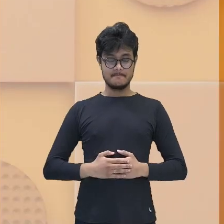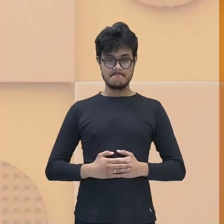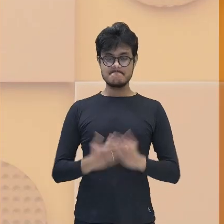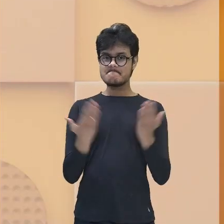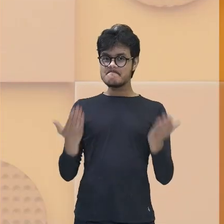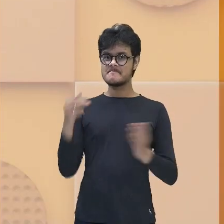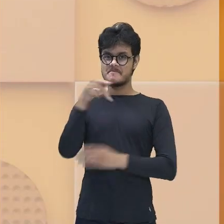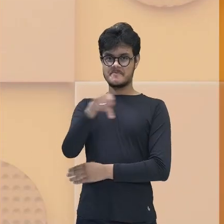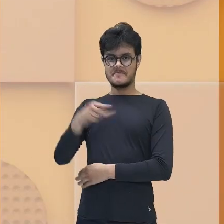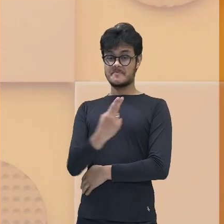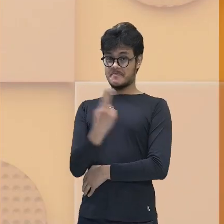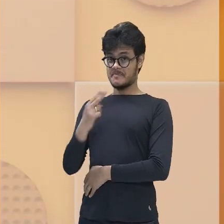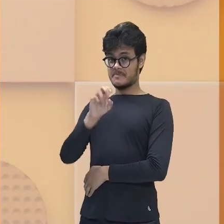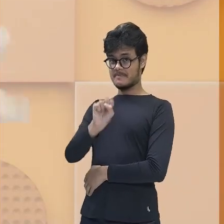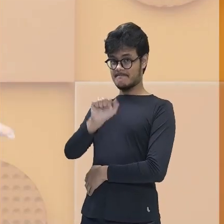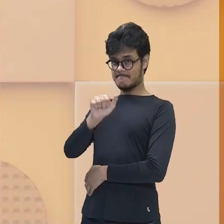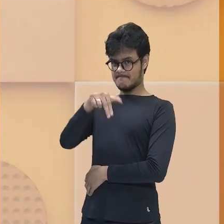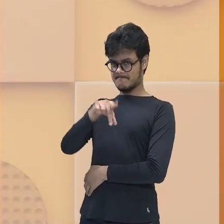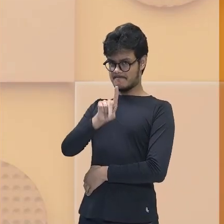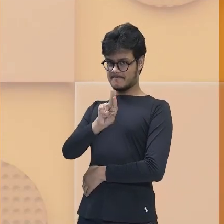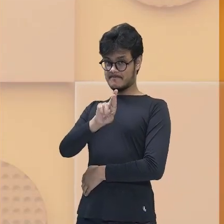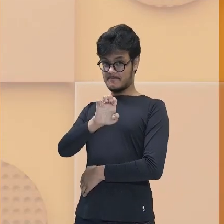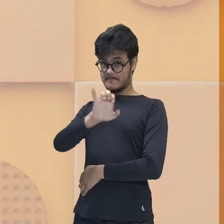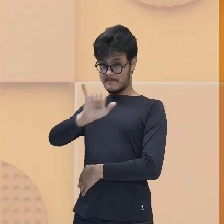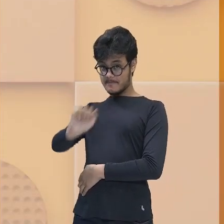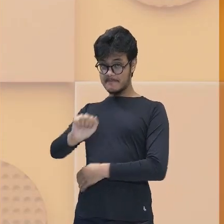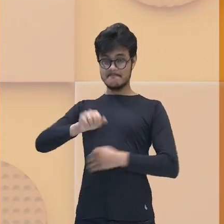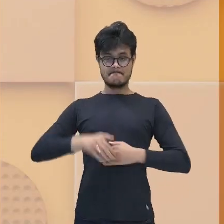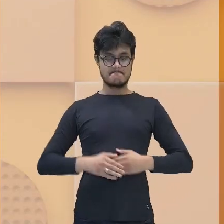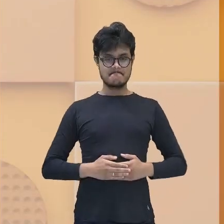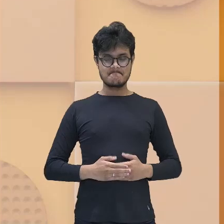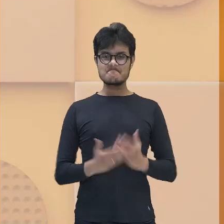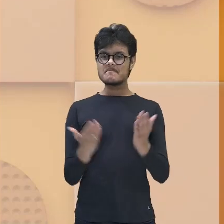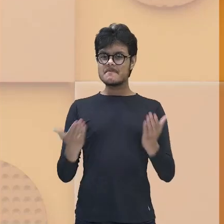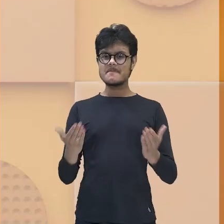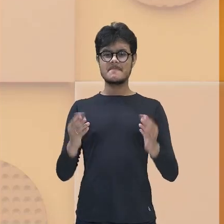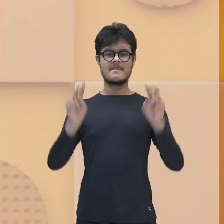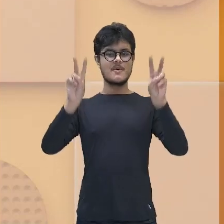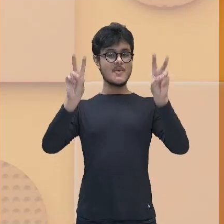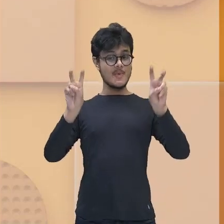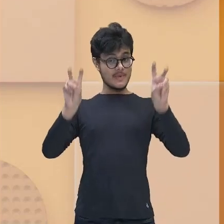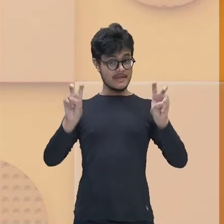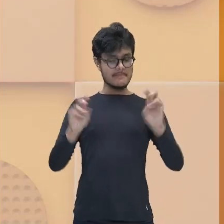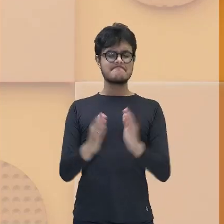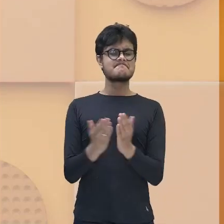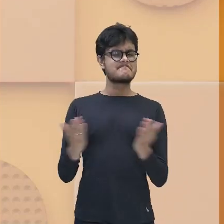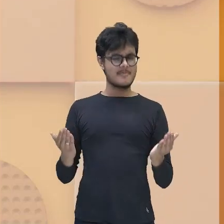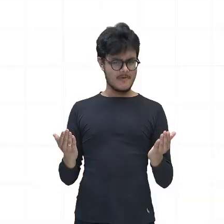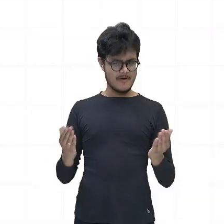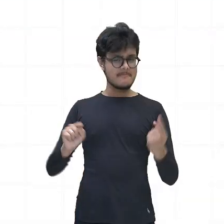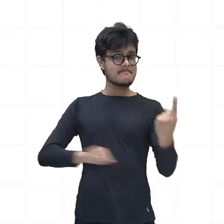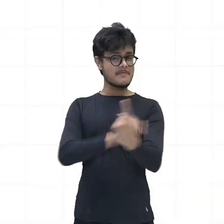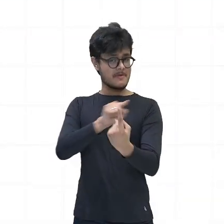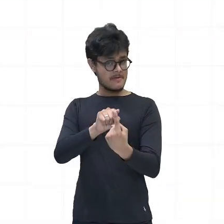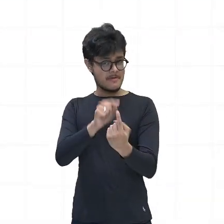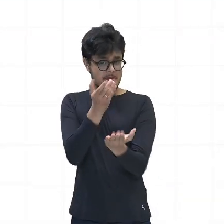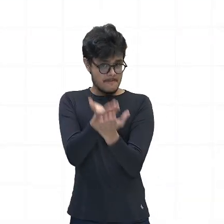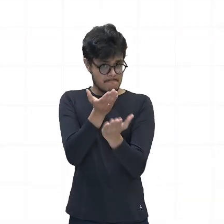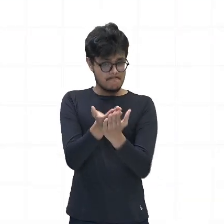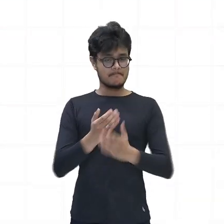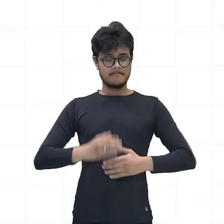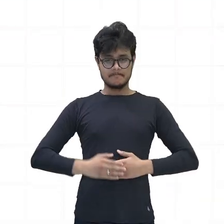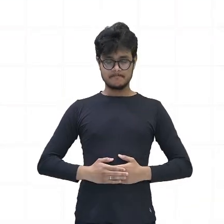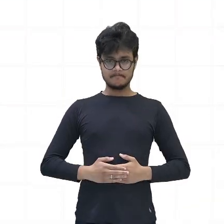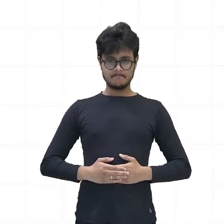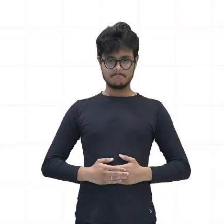sou a professora Sandréia Cascais, professora desse componente. Então vamos verificar aí o objeto de conhecimento da nossa